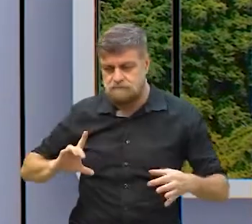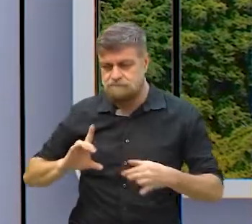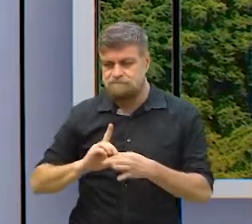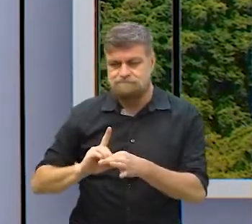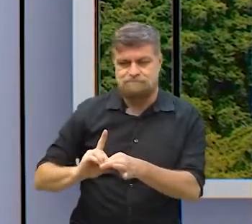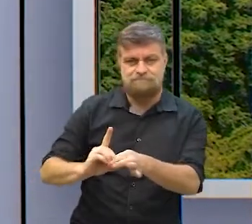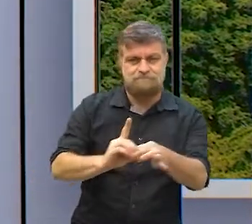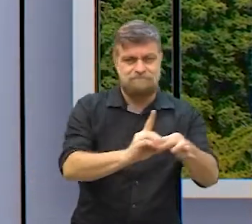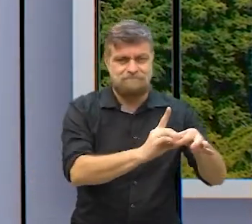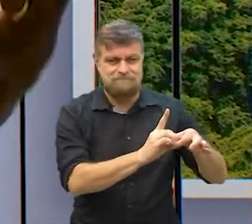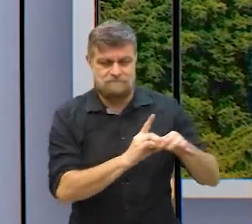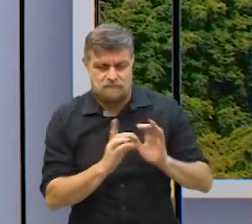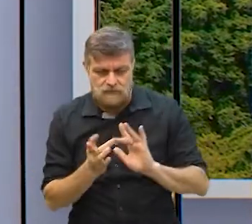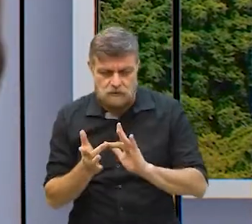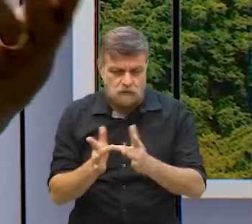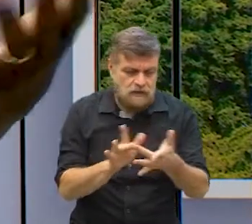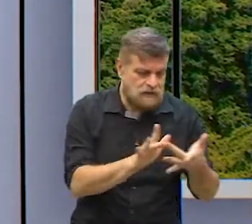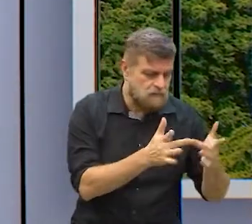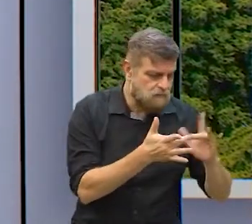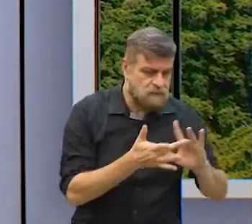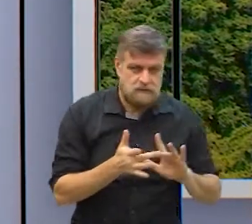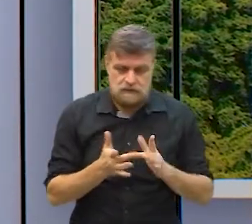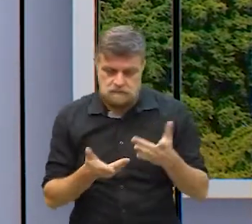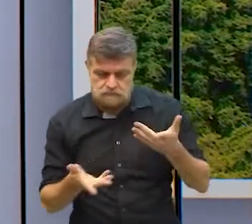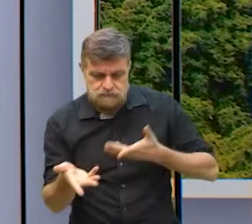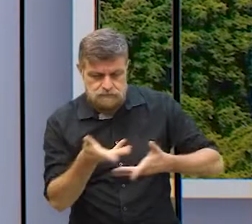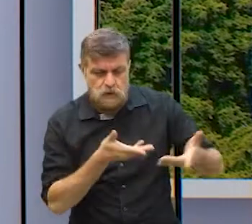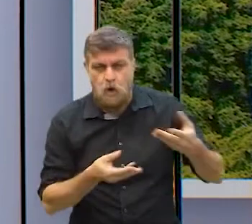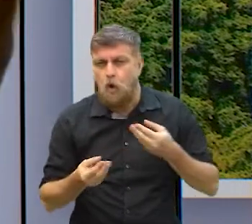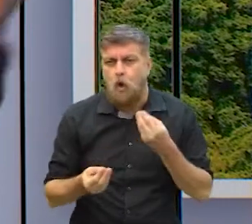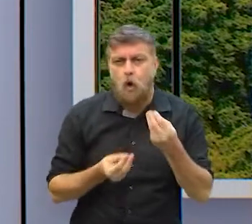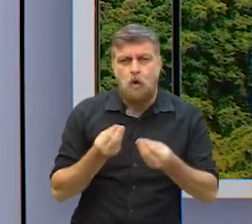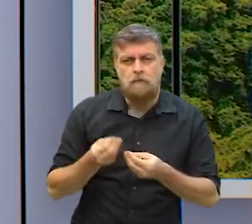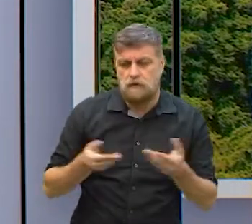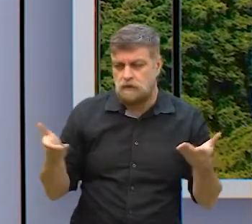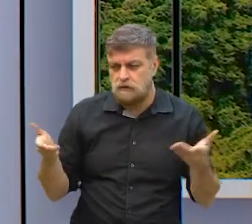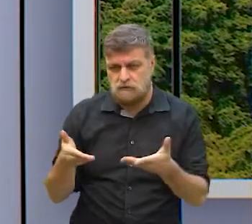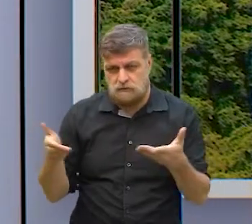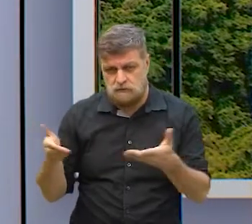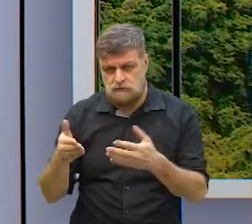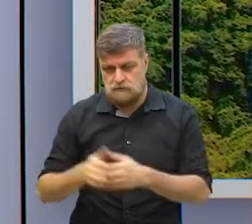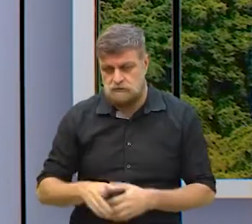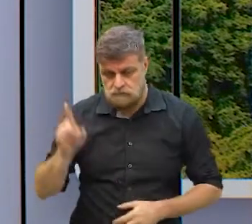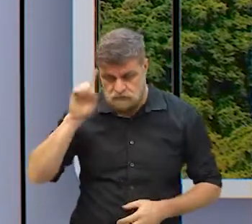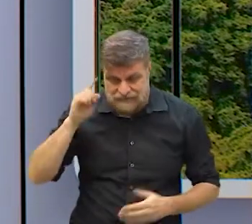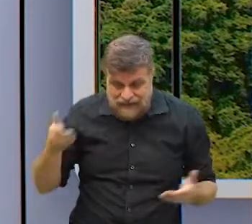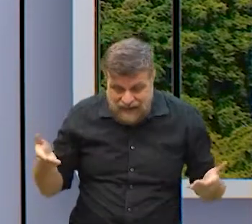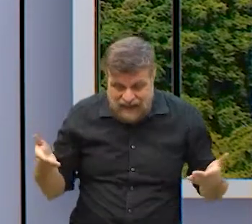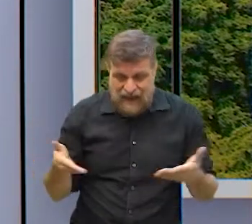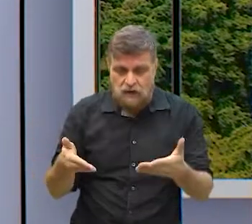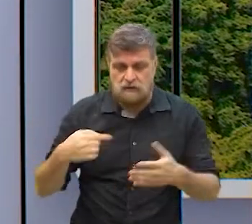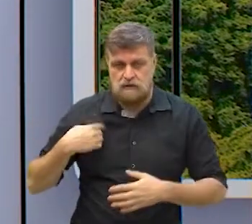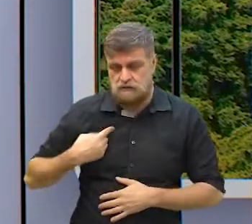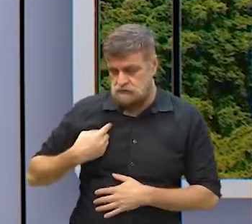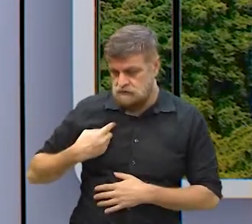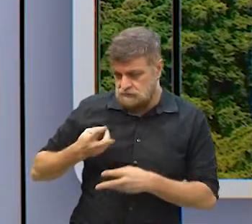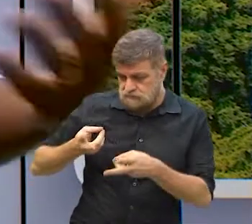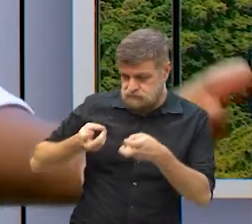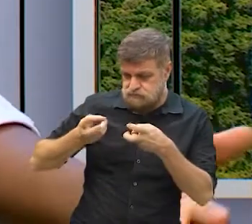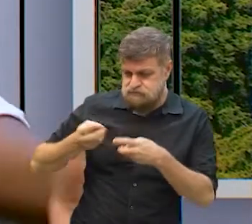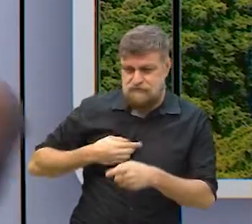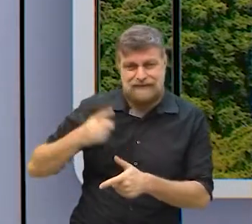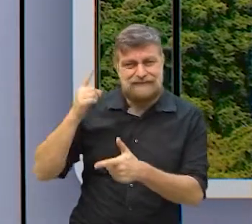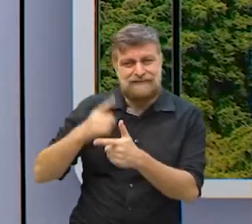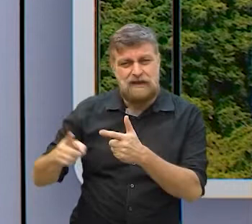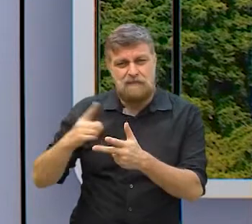todos ligados a pessoas. E como é que pode, né, hoje, nos dias atuais, a gente vê uma